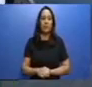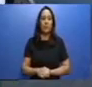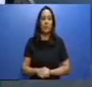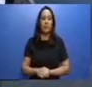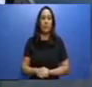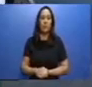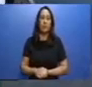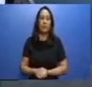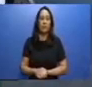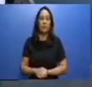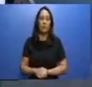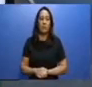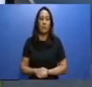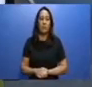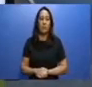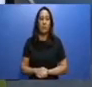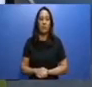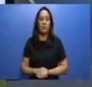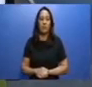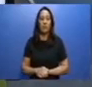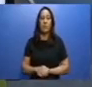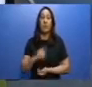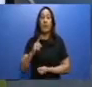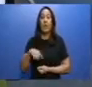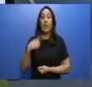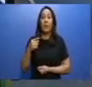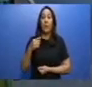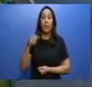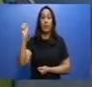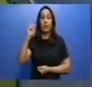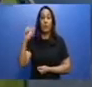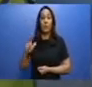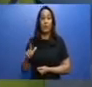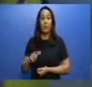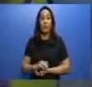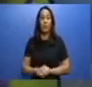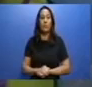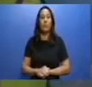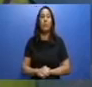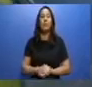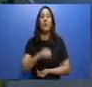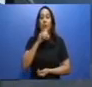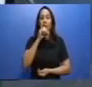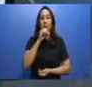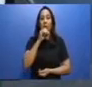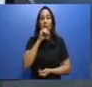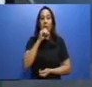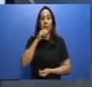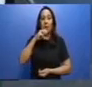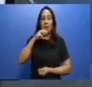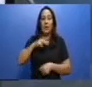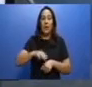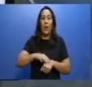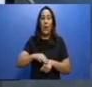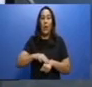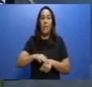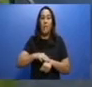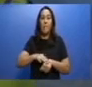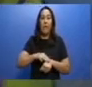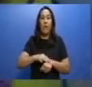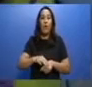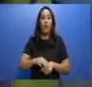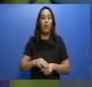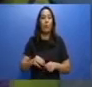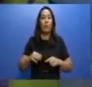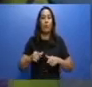1, 2, qual que é o próximo? Depois do azul com a pontinha para cima. Marrom com a pontinha para